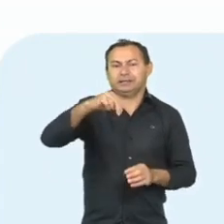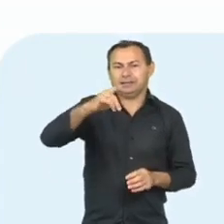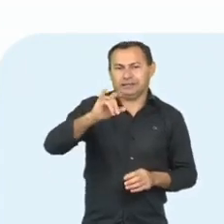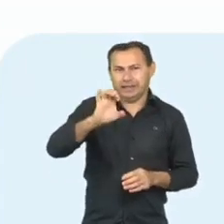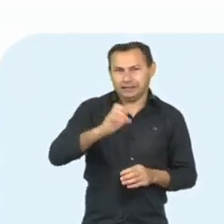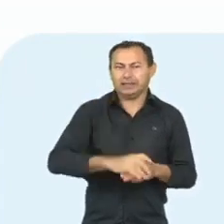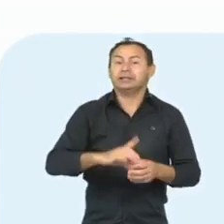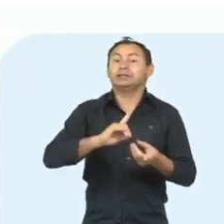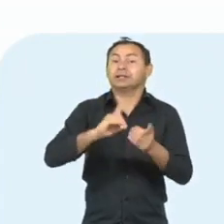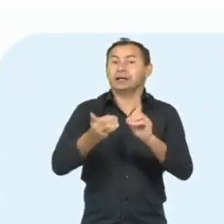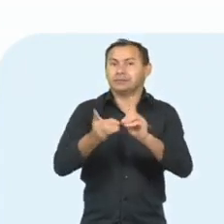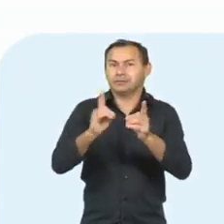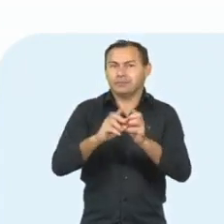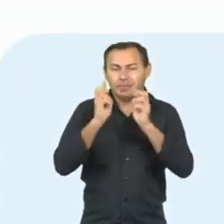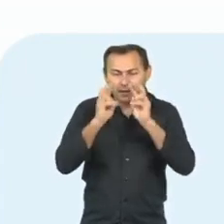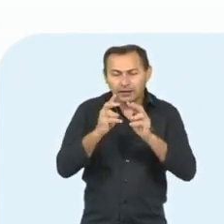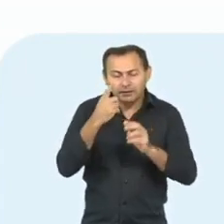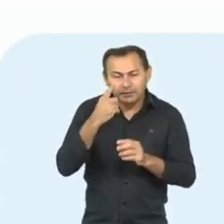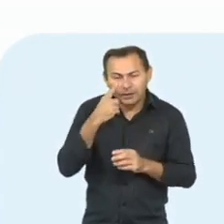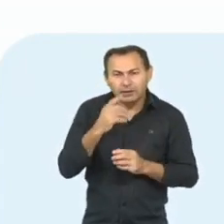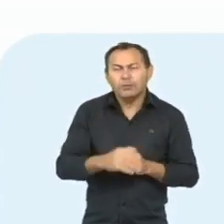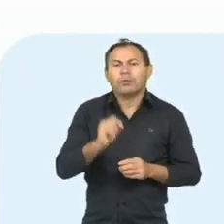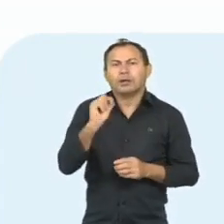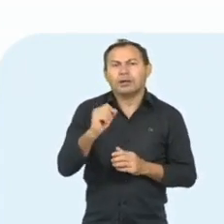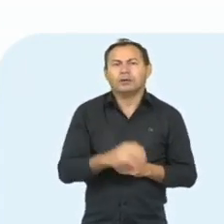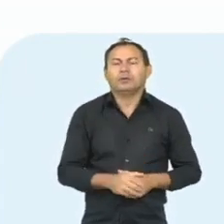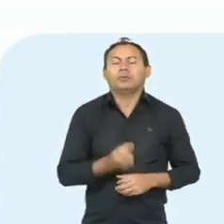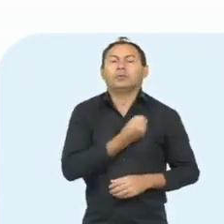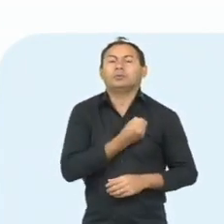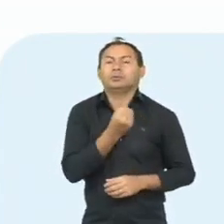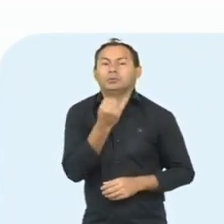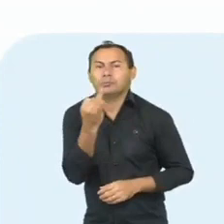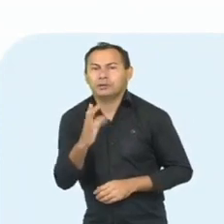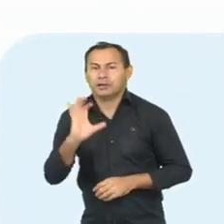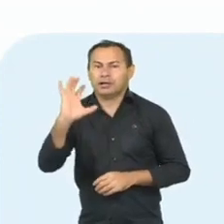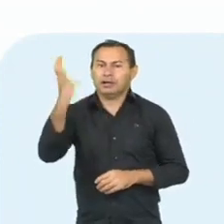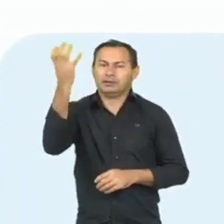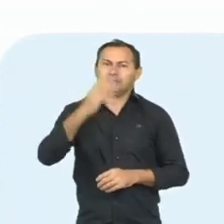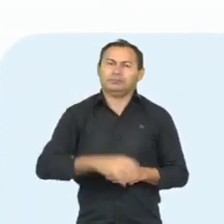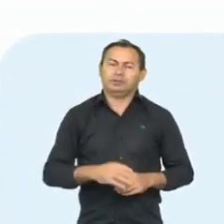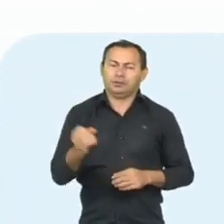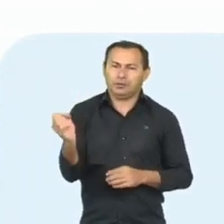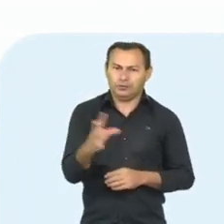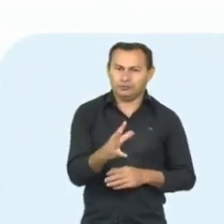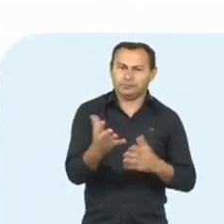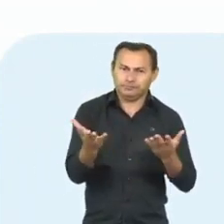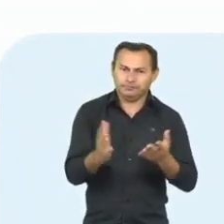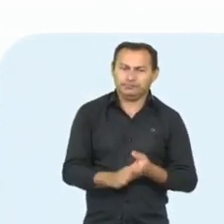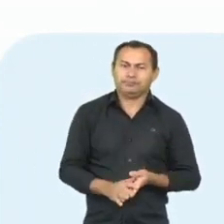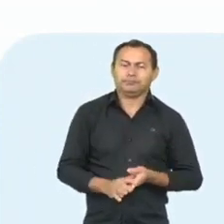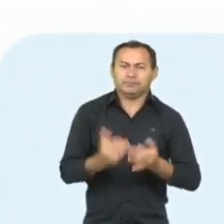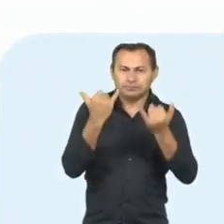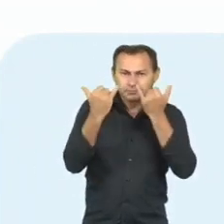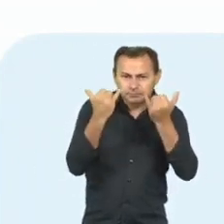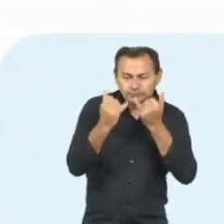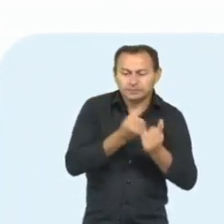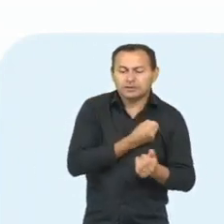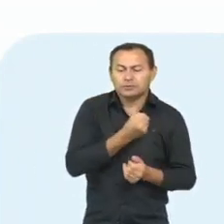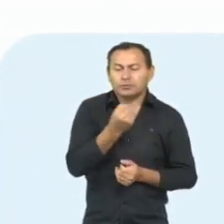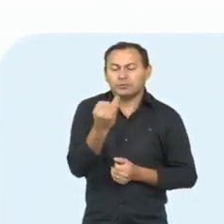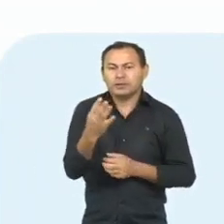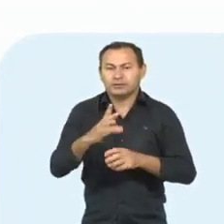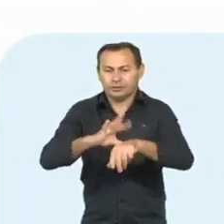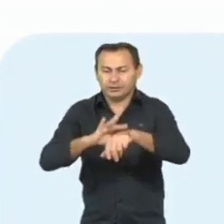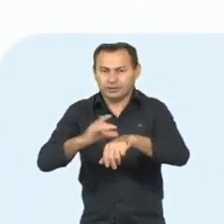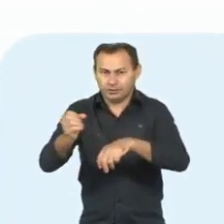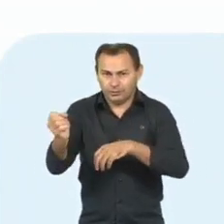doença. A incidência, ela verifica o quê? O número de casos novos. Traz informações como o número de casos